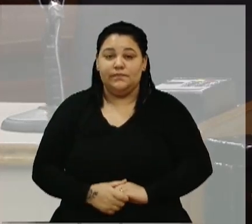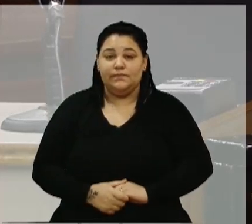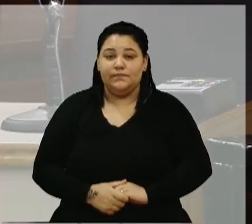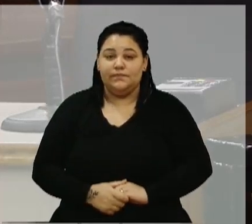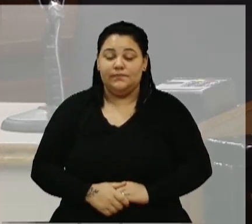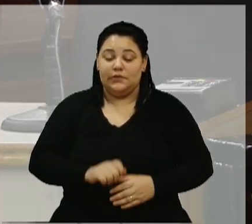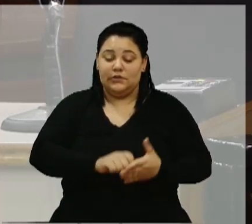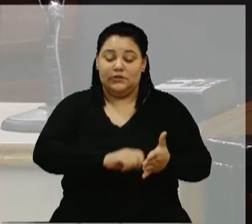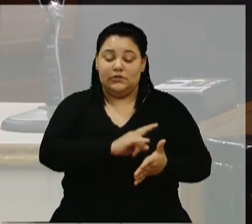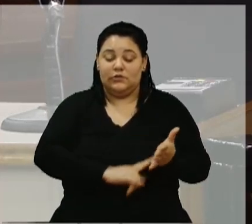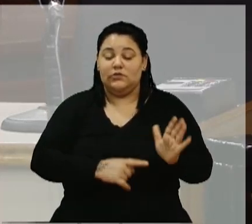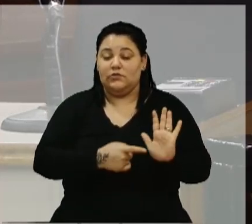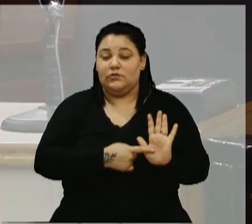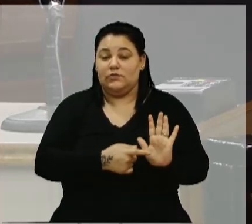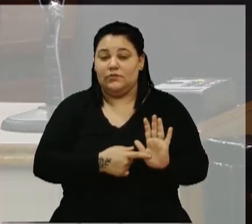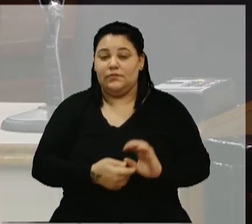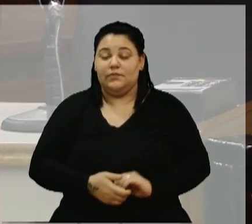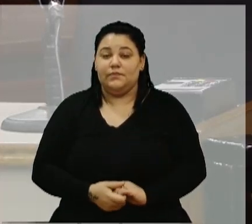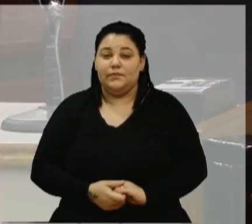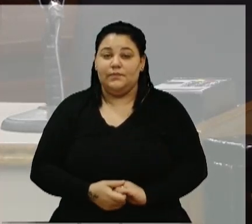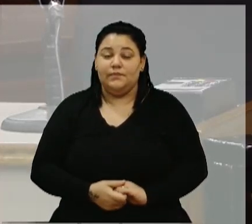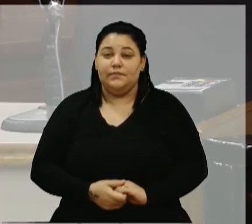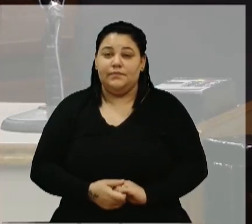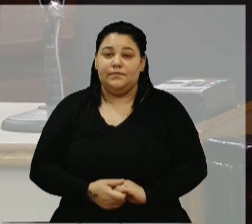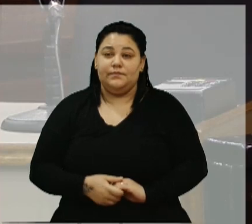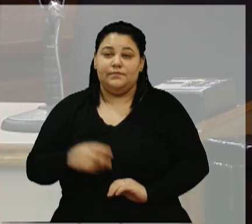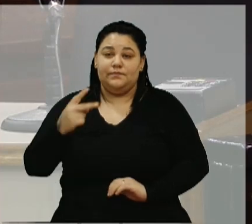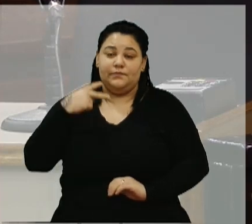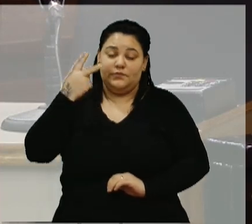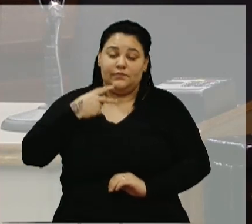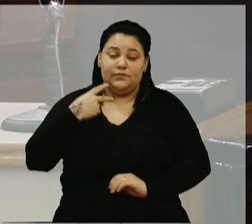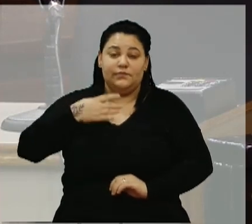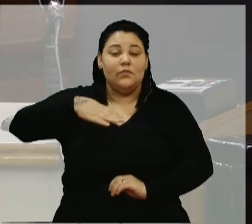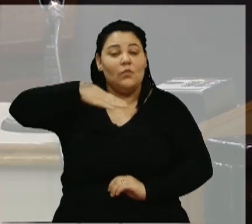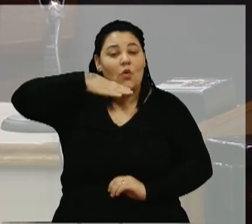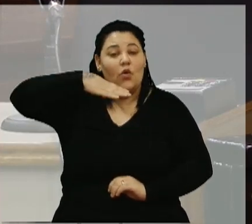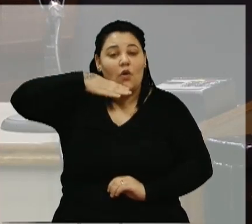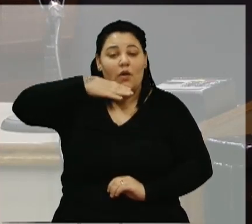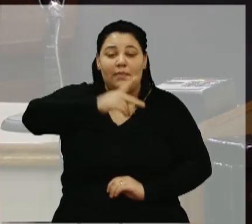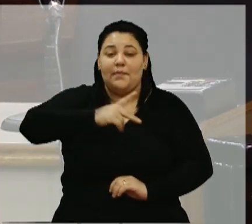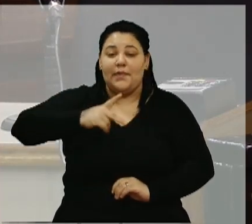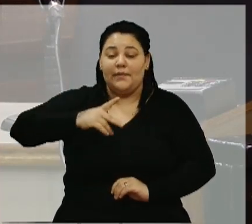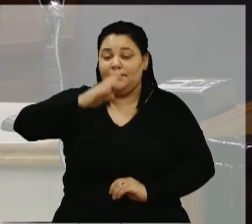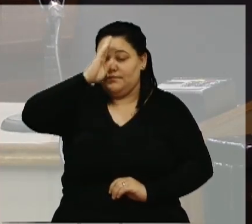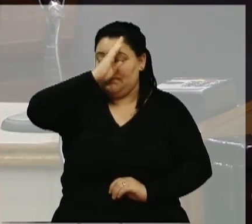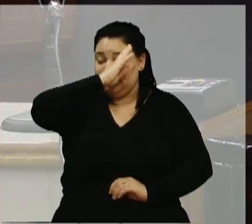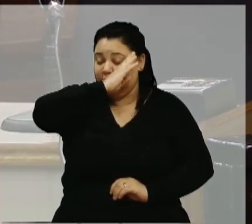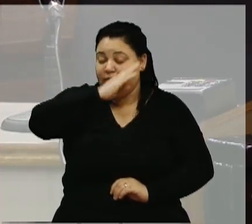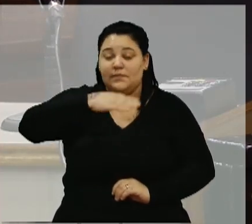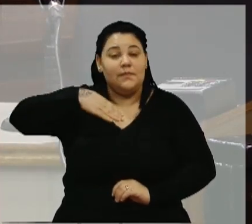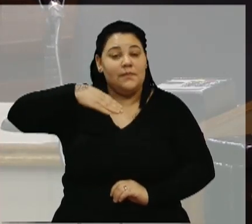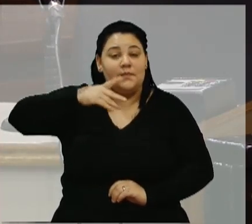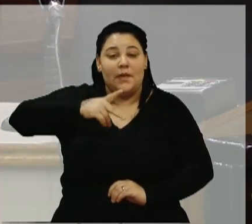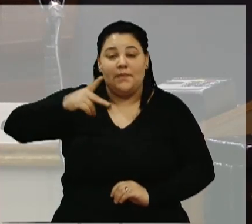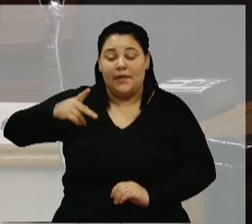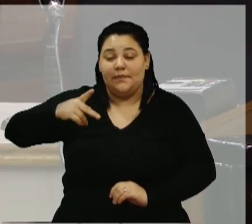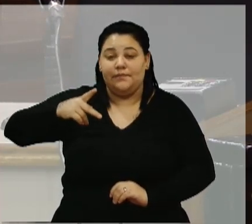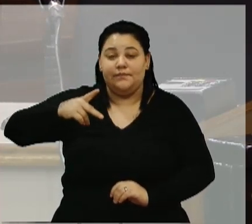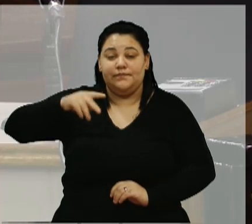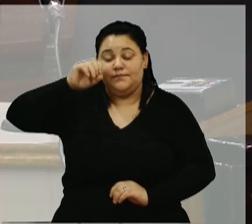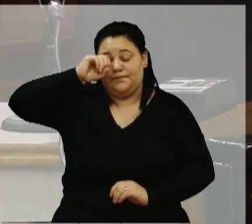política. Assinam esta moção de apoio os vereadores Alexandre Prestes Bortoluz, PP, Adriano Bressan, PP, Elisandro